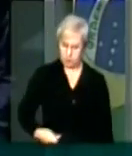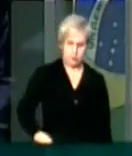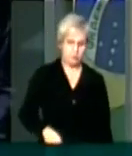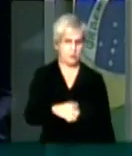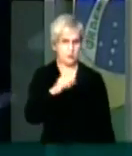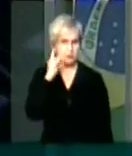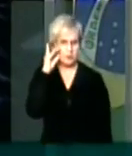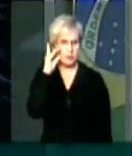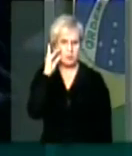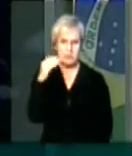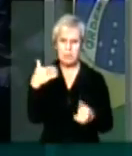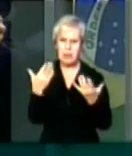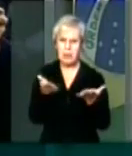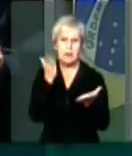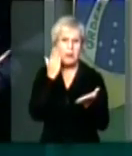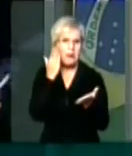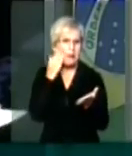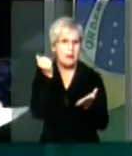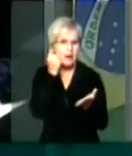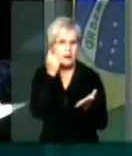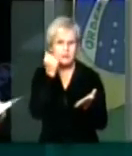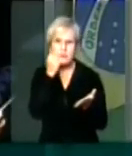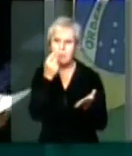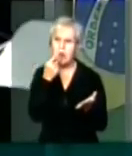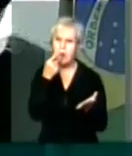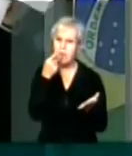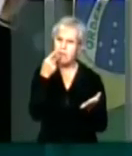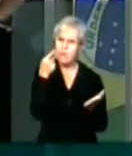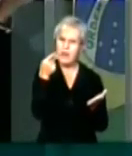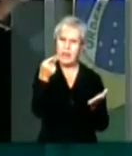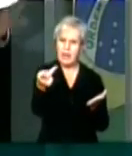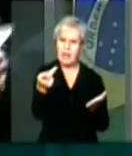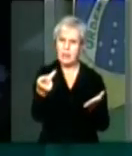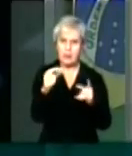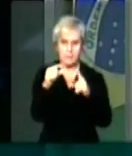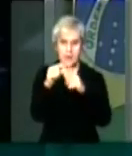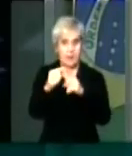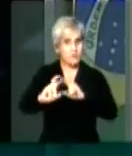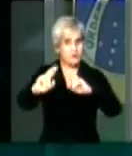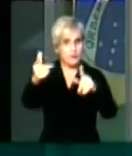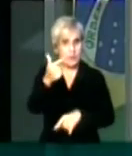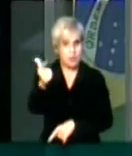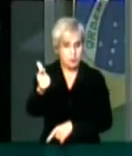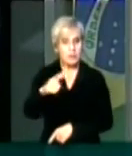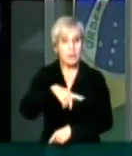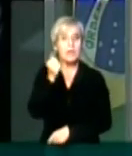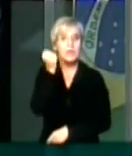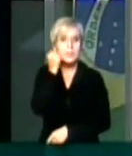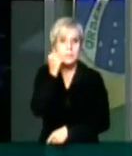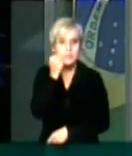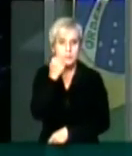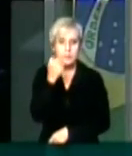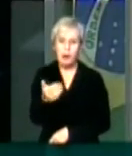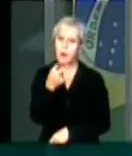mais, tendo a cara de pau, me perdoe Vossa Excelência, mas eu não tenho outra palavra a dizer quando a senhora ocupa